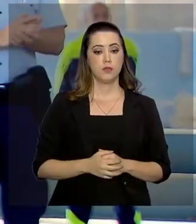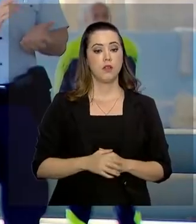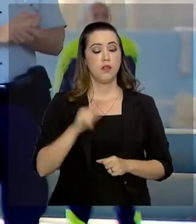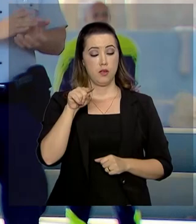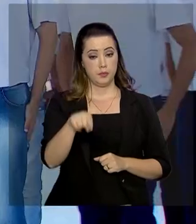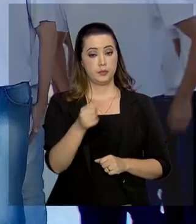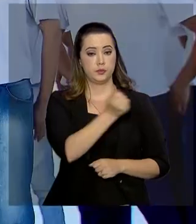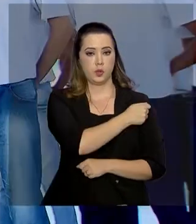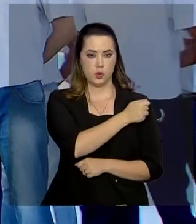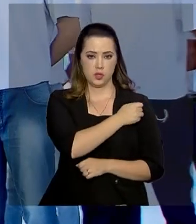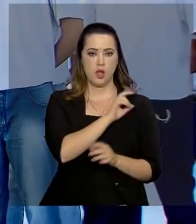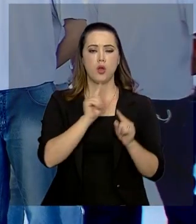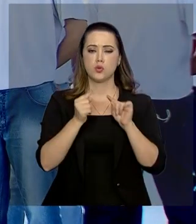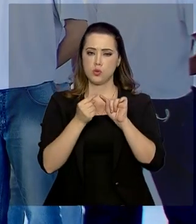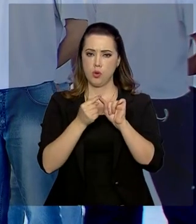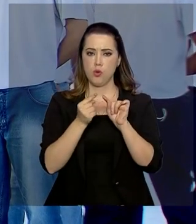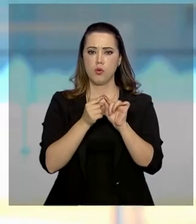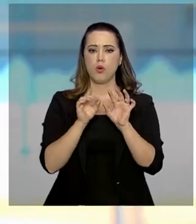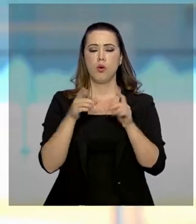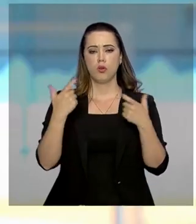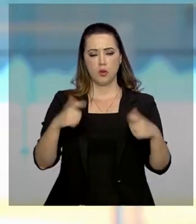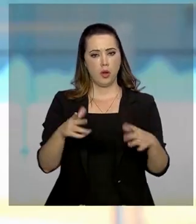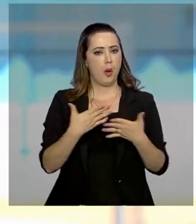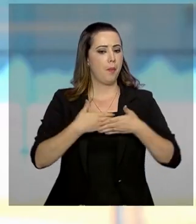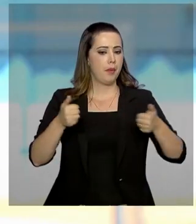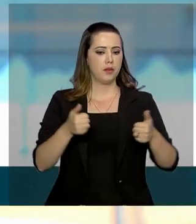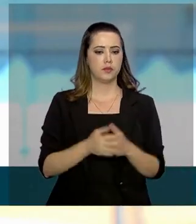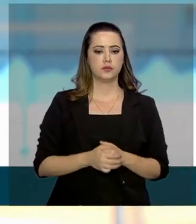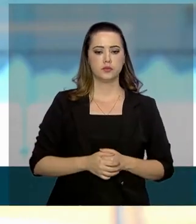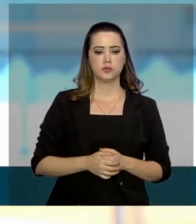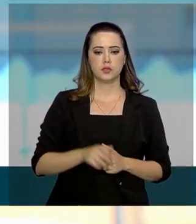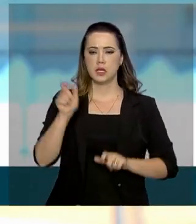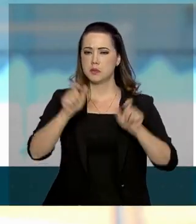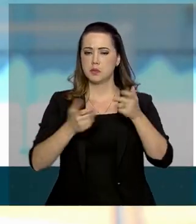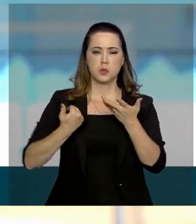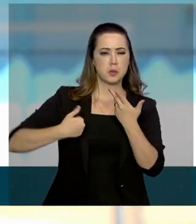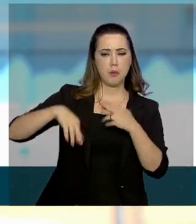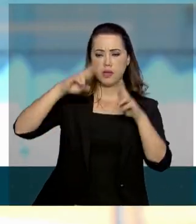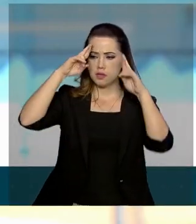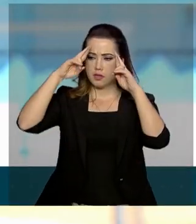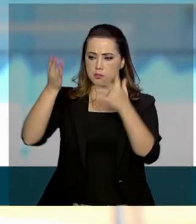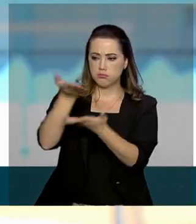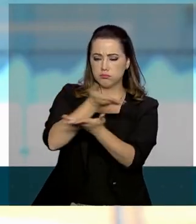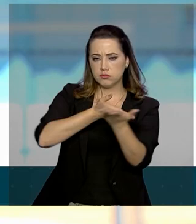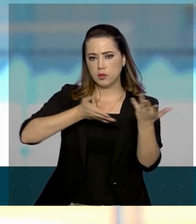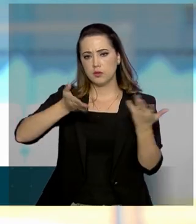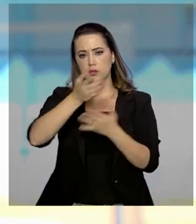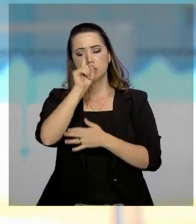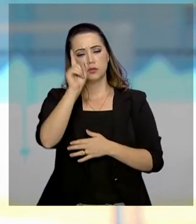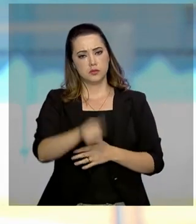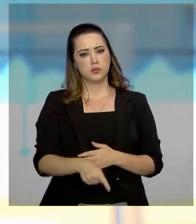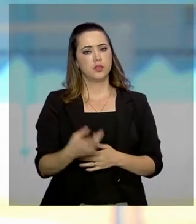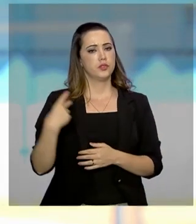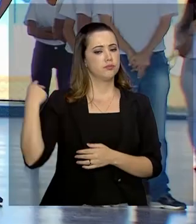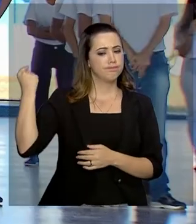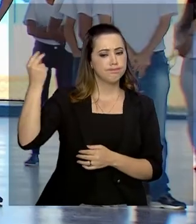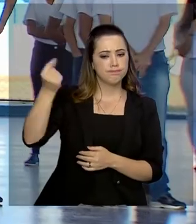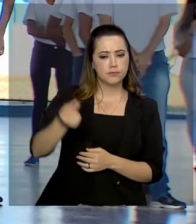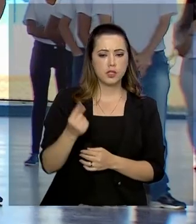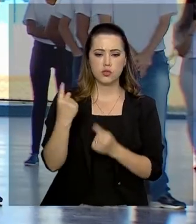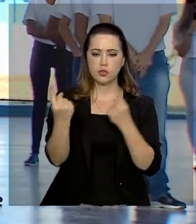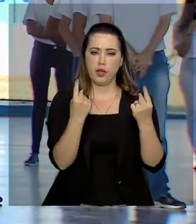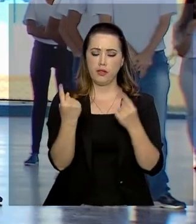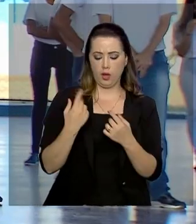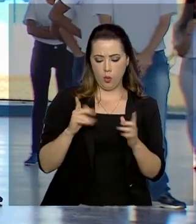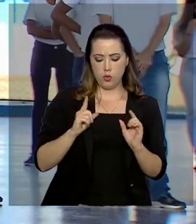A disciplina melhorou o ambiente. As pessoas têm mais respeito umas pelas outras. Assim, é algo que já deveria vir de cada